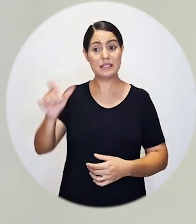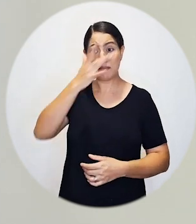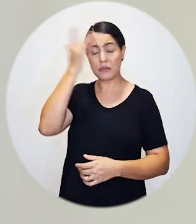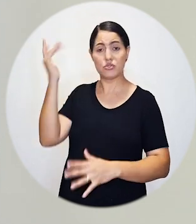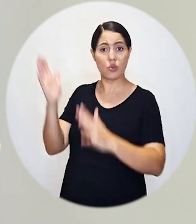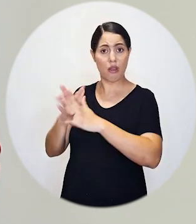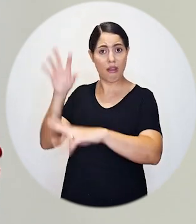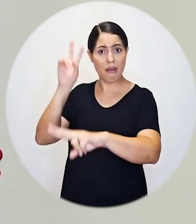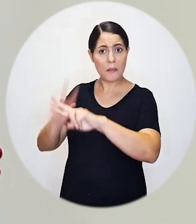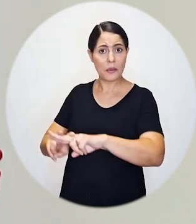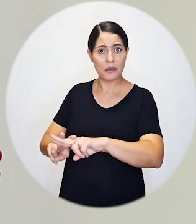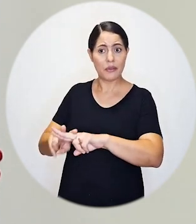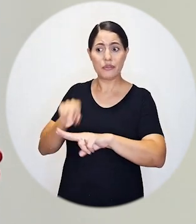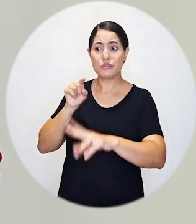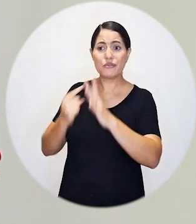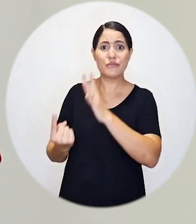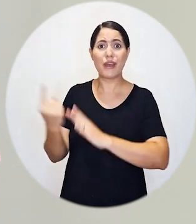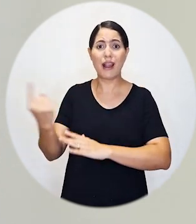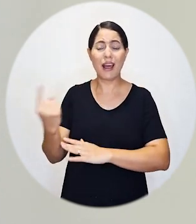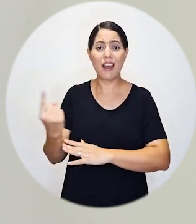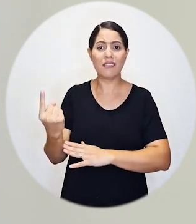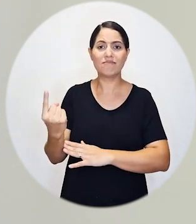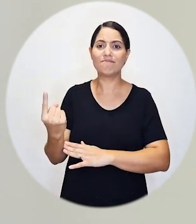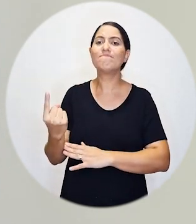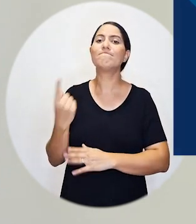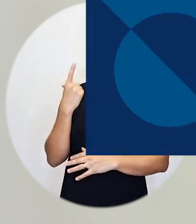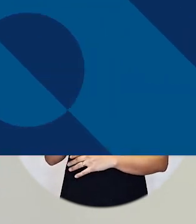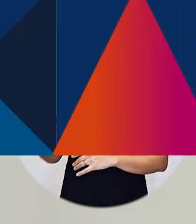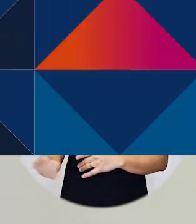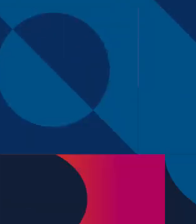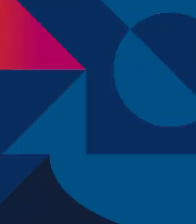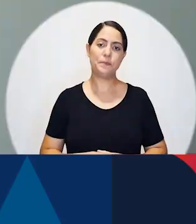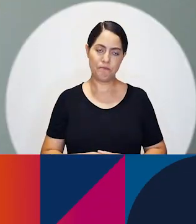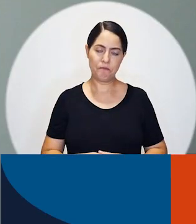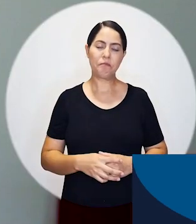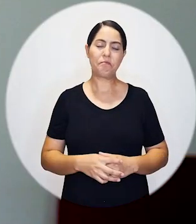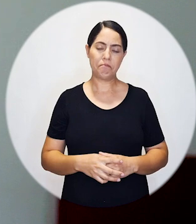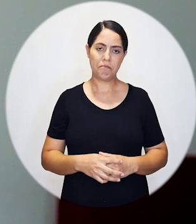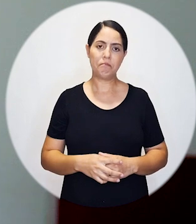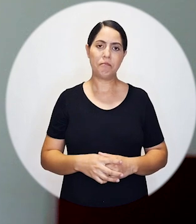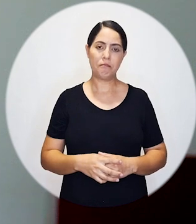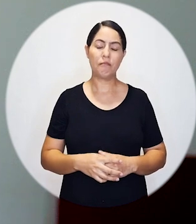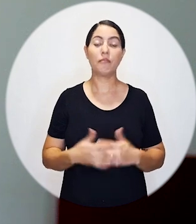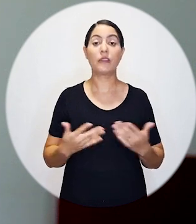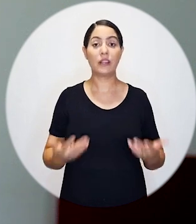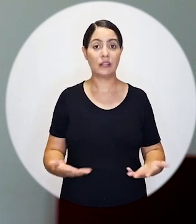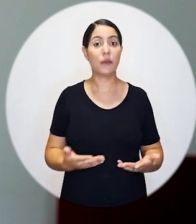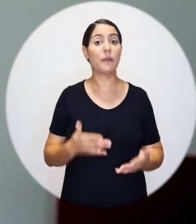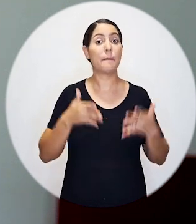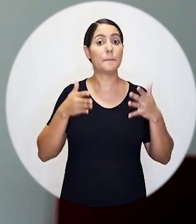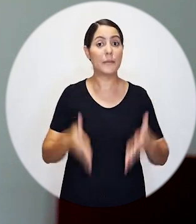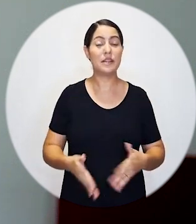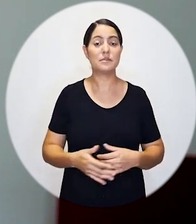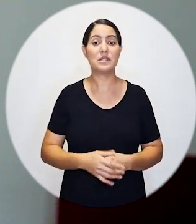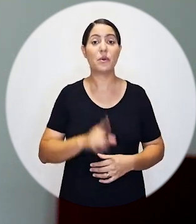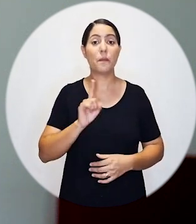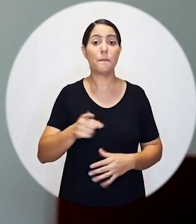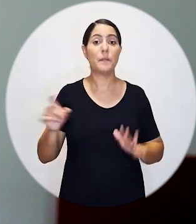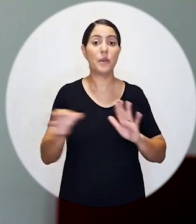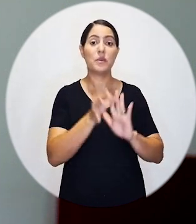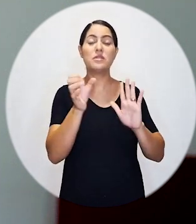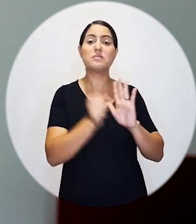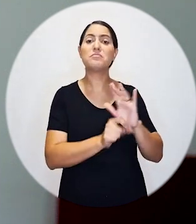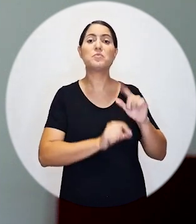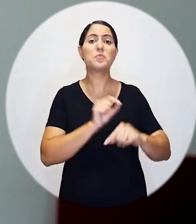sistema prisional quem, por acaso, estiver lá de forma equivocada. Com a participação de mais de 1.000 inscritos, o